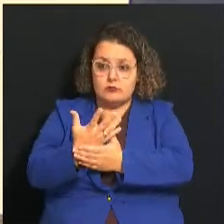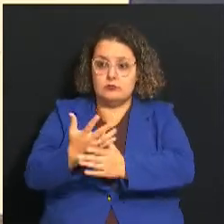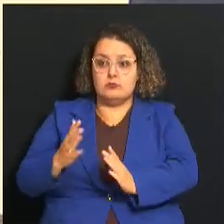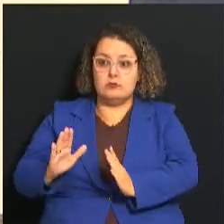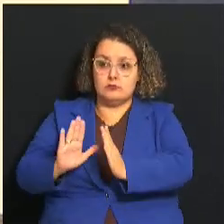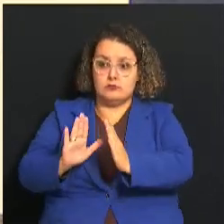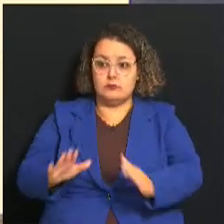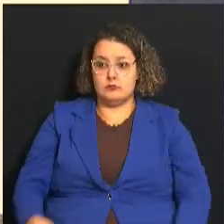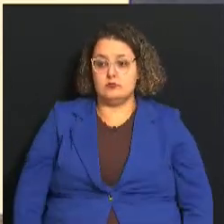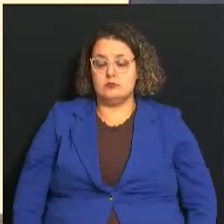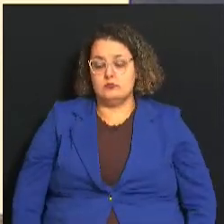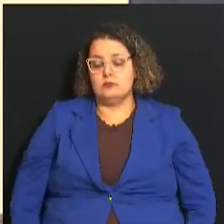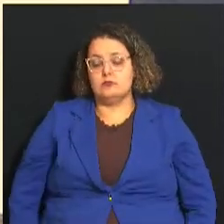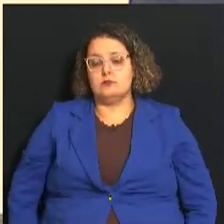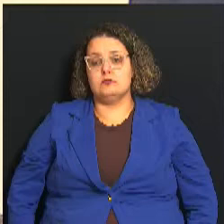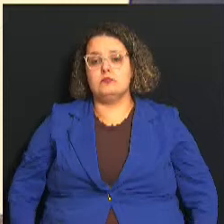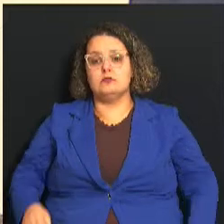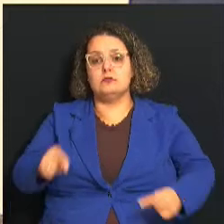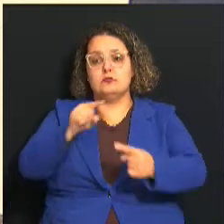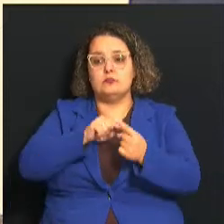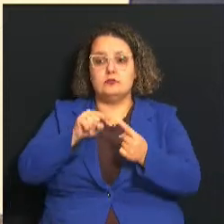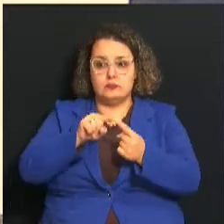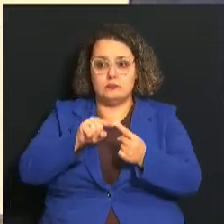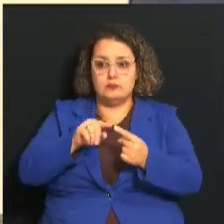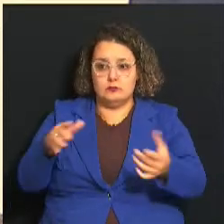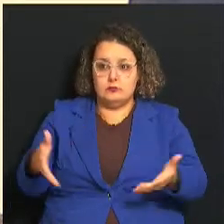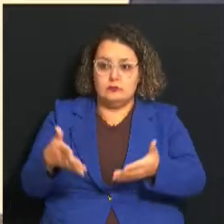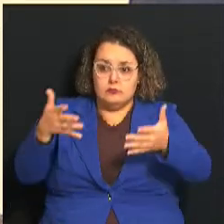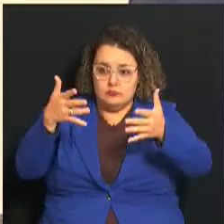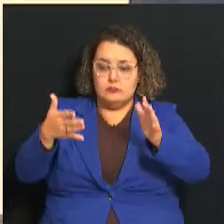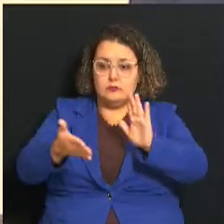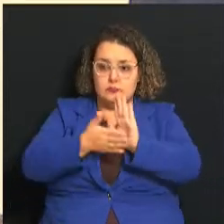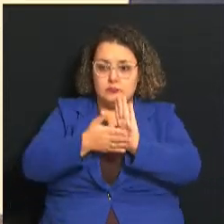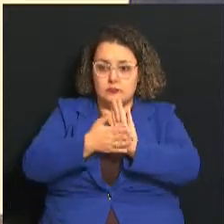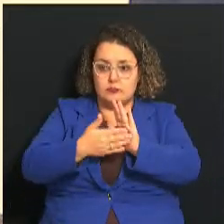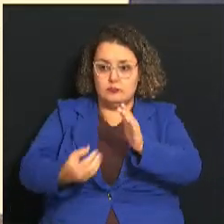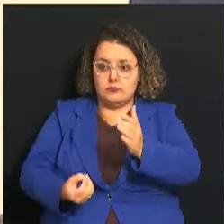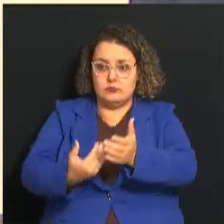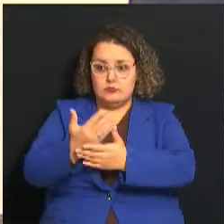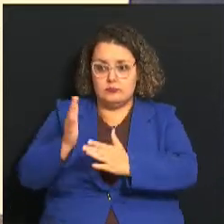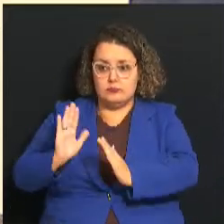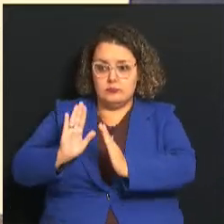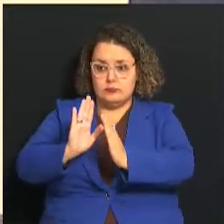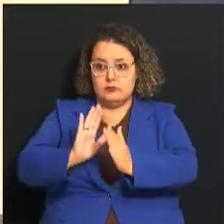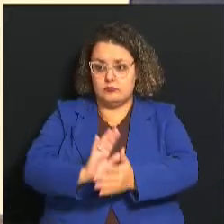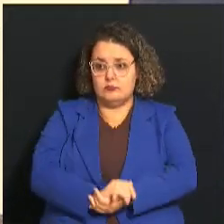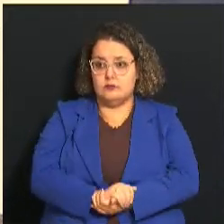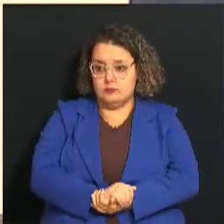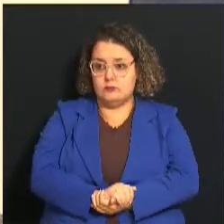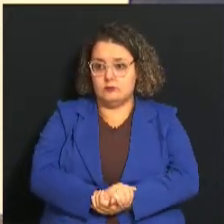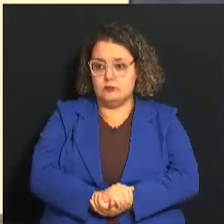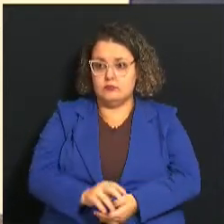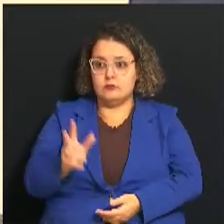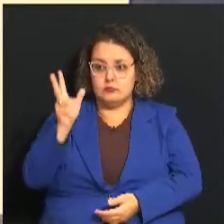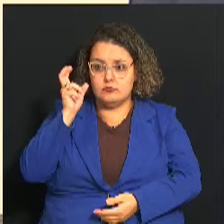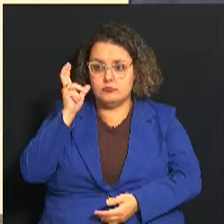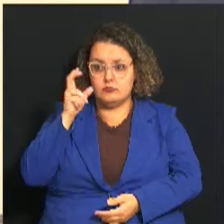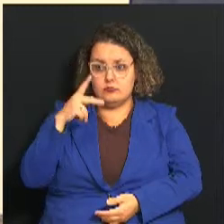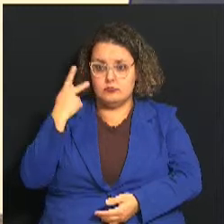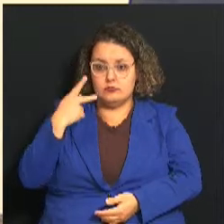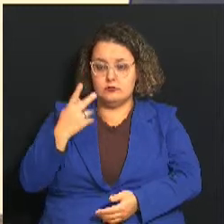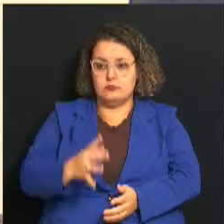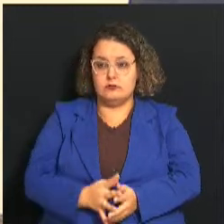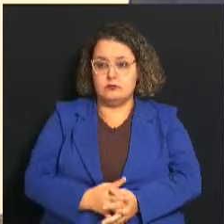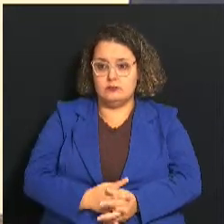esse objetivo que eu acabei tomando a iniciativa de propor criar essa frente. Mas eu quero ouvir também os outros vereadores aqui, o